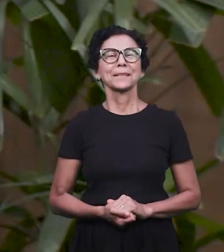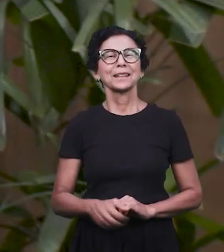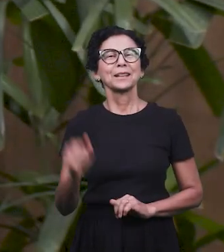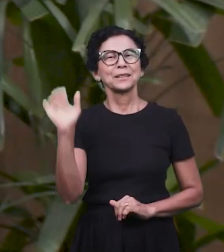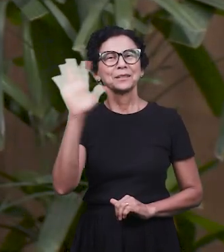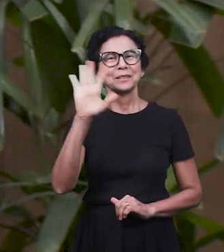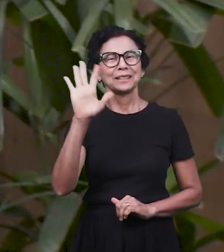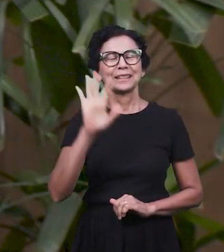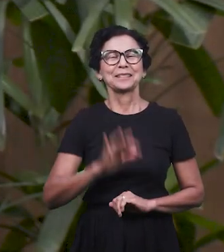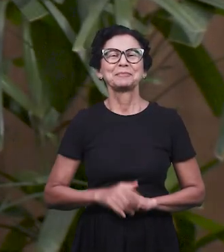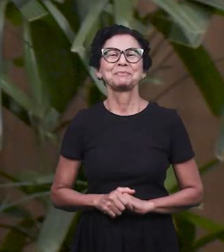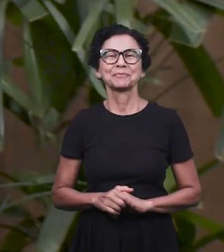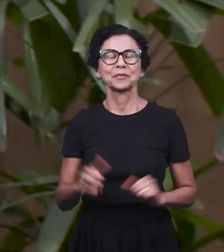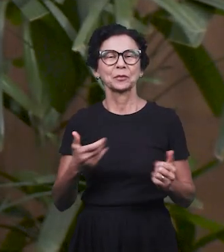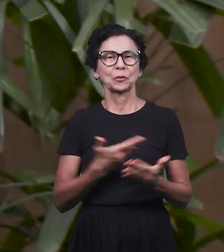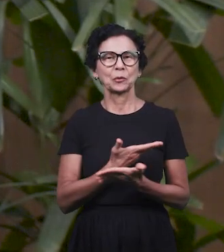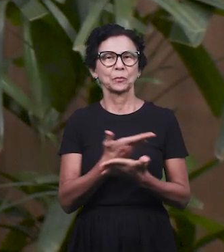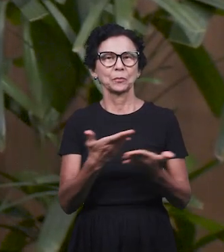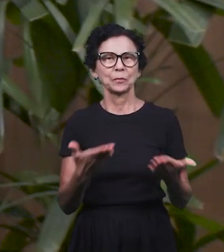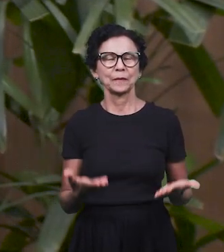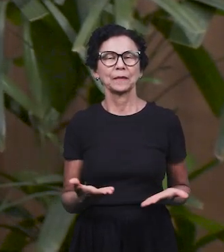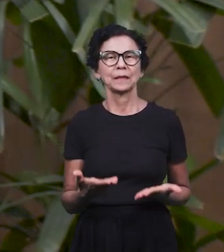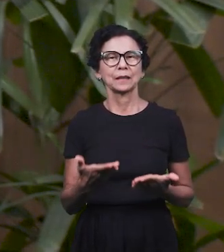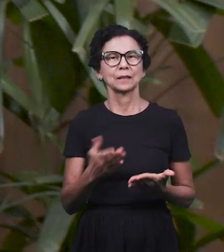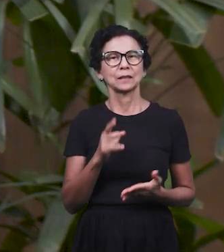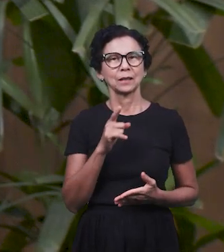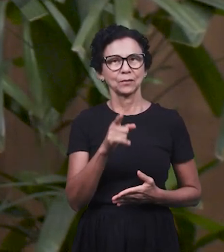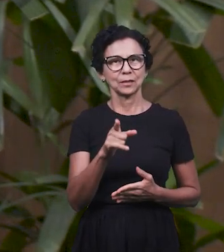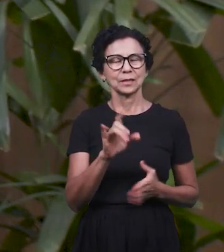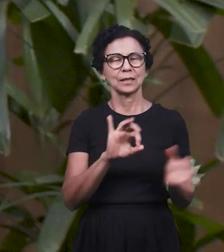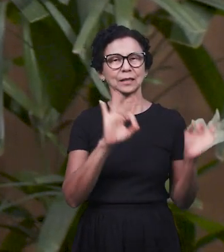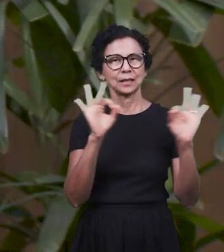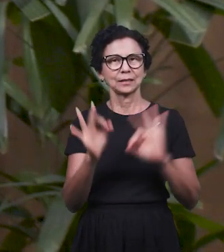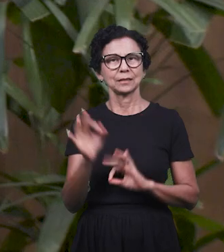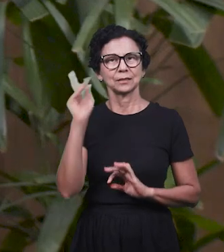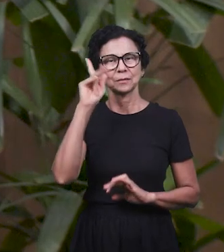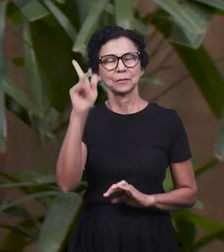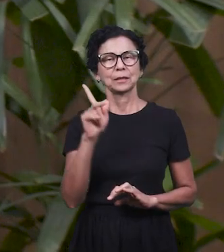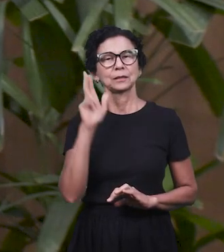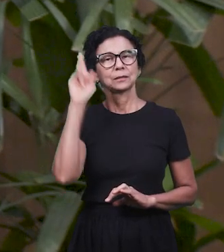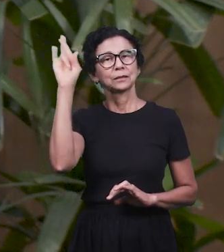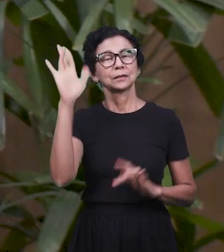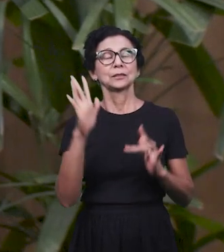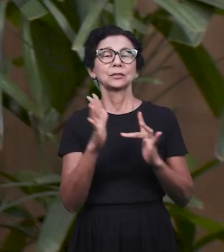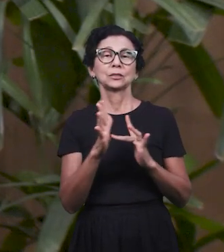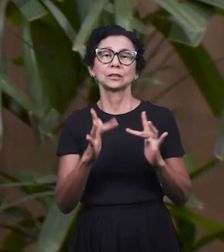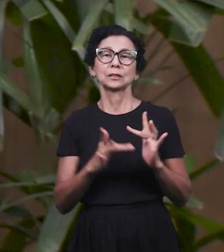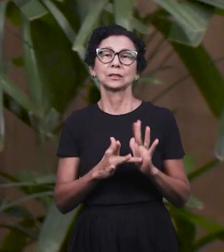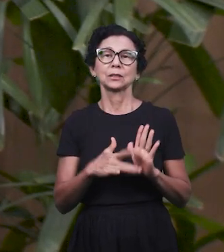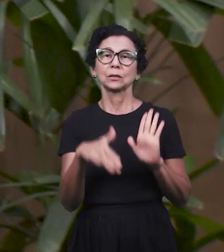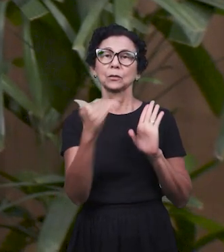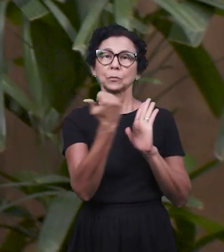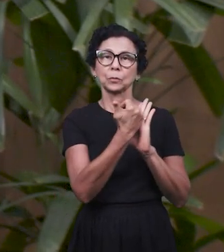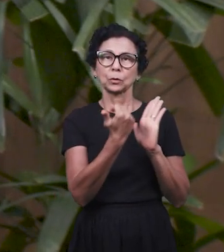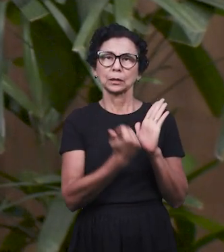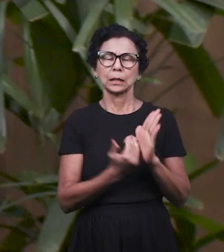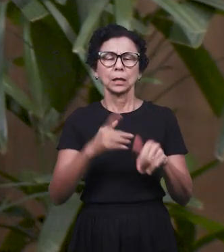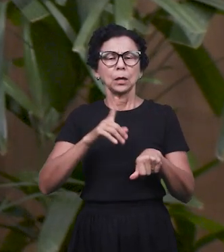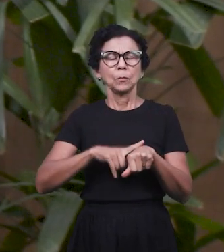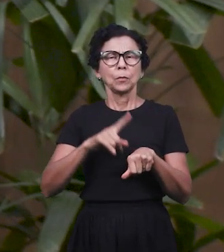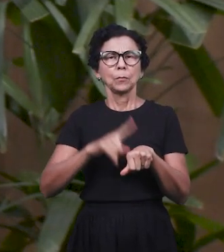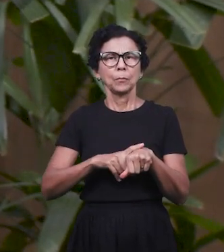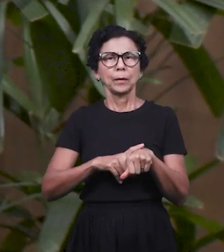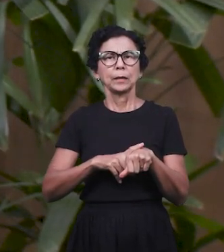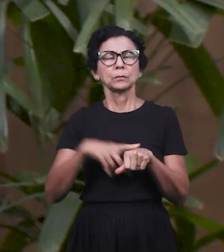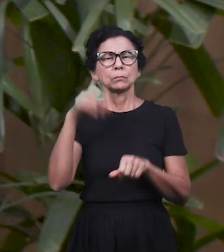Olá, nós cumprimentamos a você que nos assiste com a paz do Senhor Jesus. Este é o nosso programa Momento do Direito, o